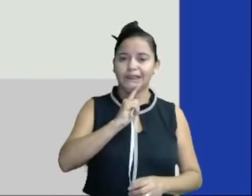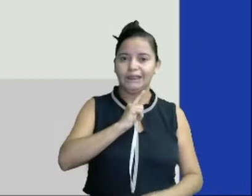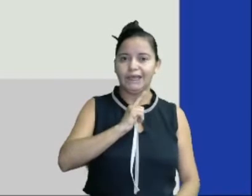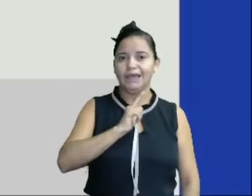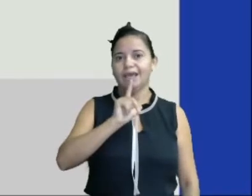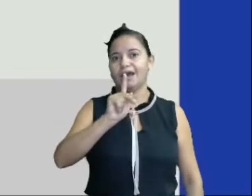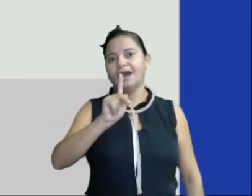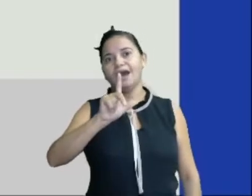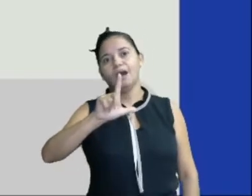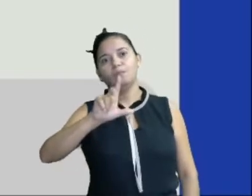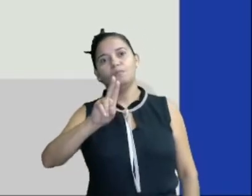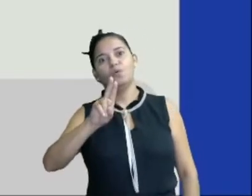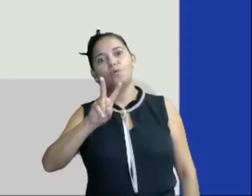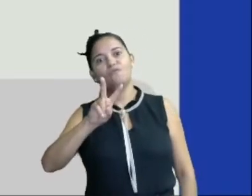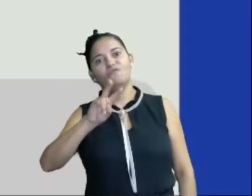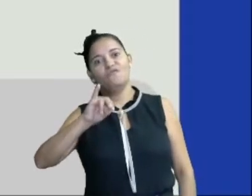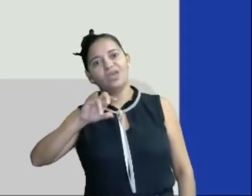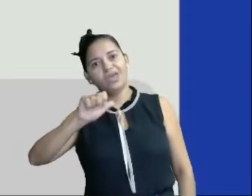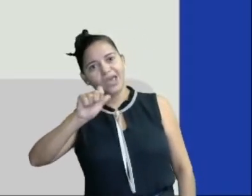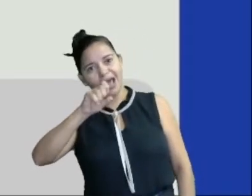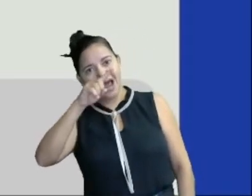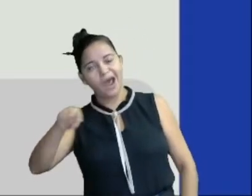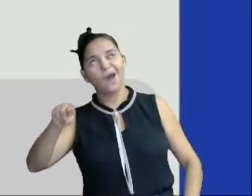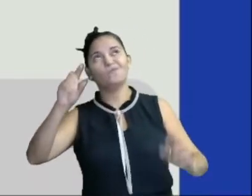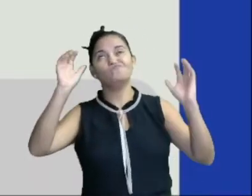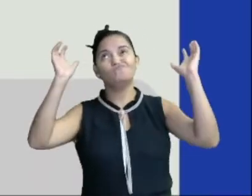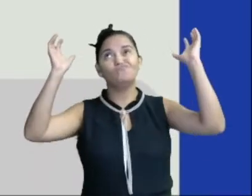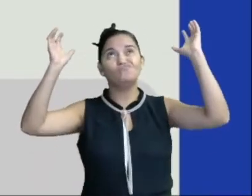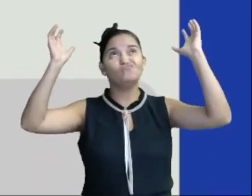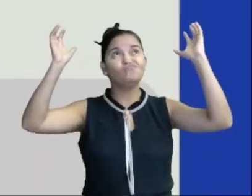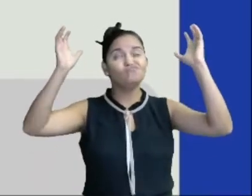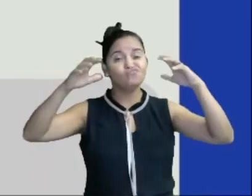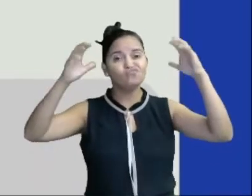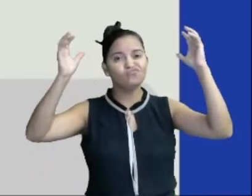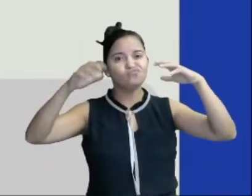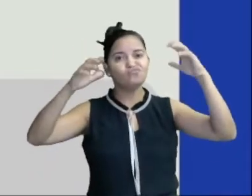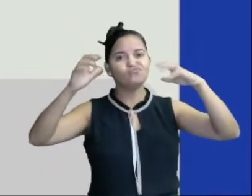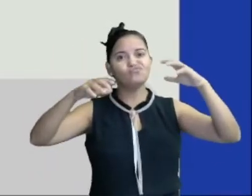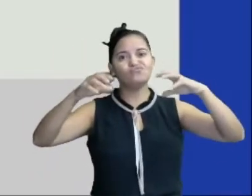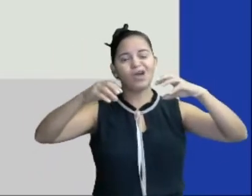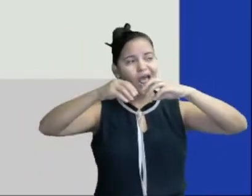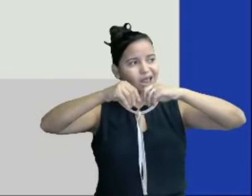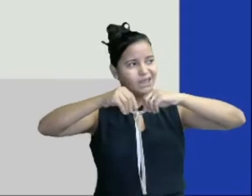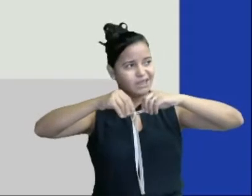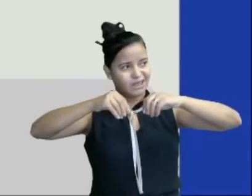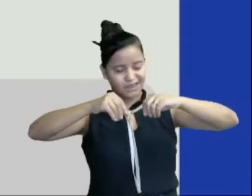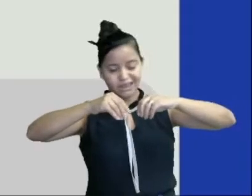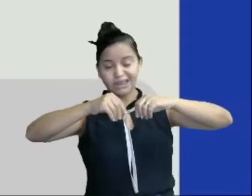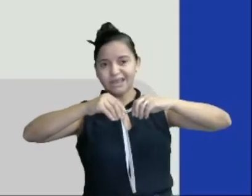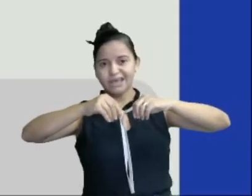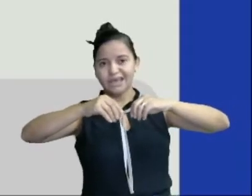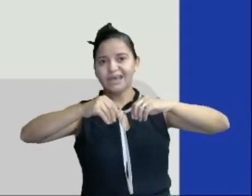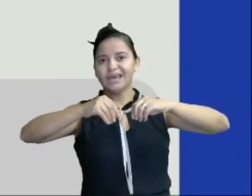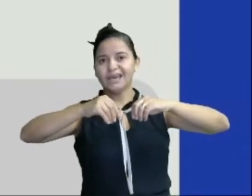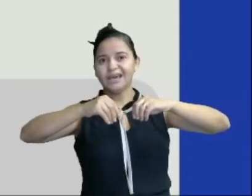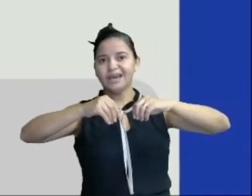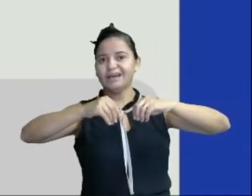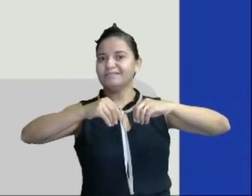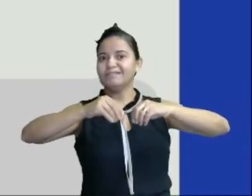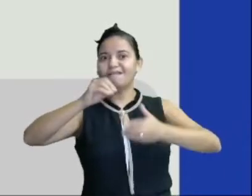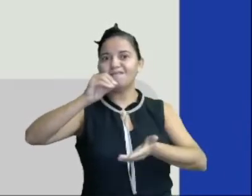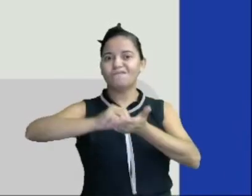pela água da chuva, tá certo? Provocando desgaste do solo. Em solos sem vegetação,